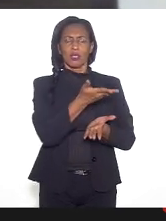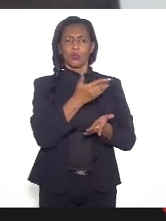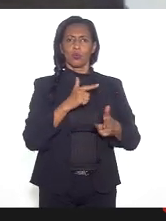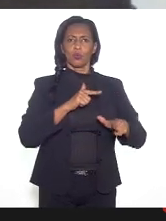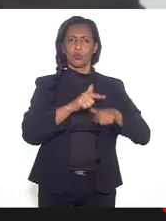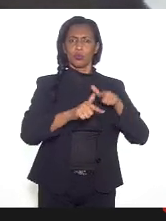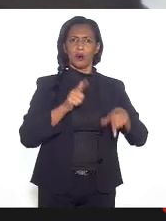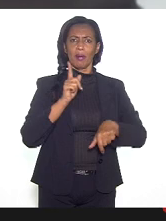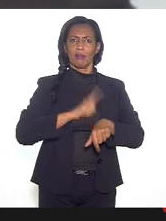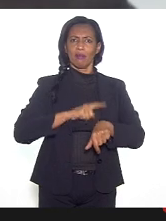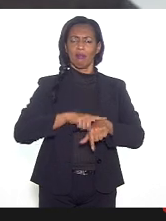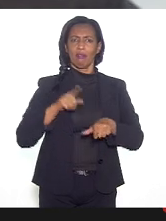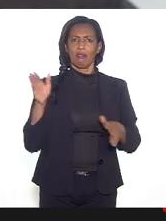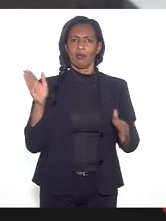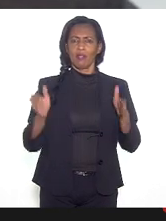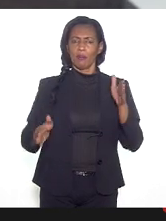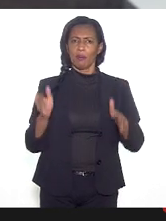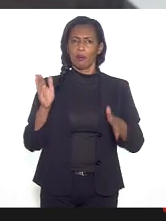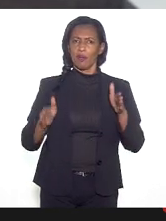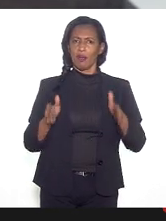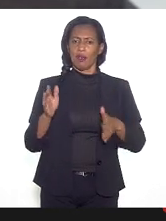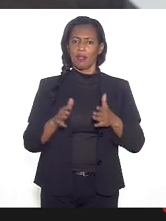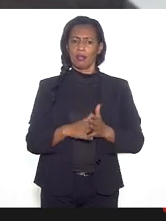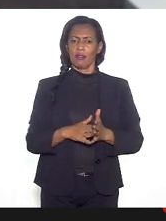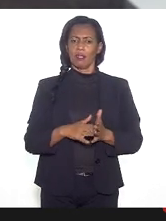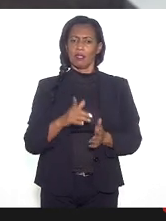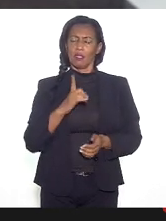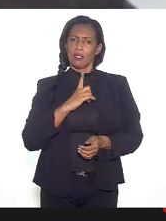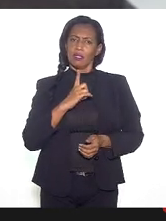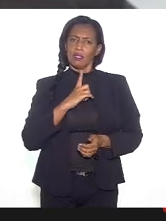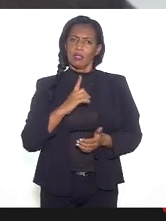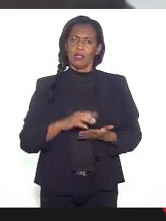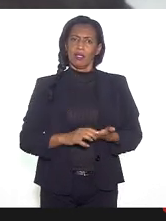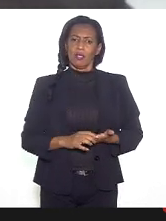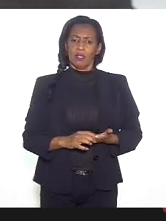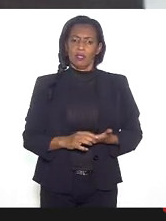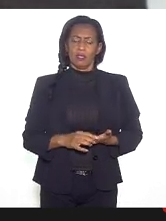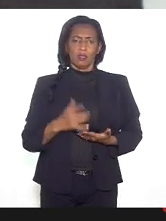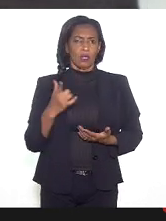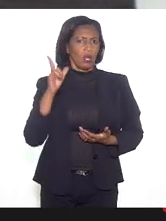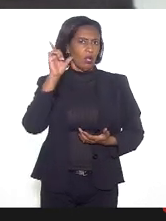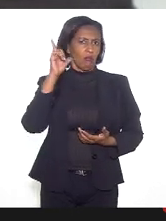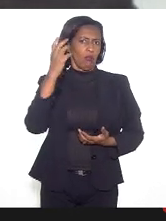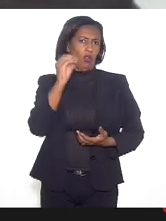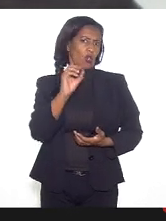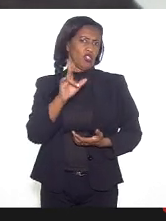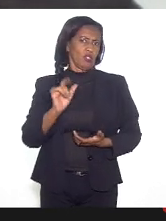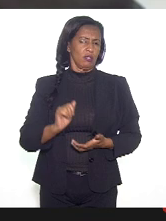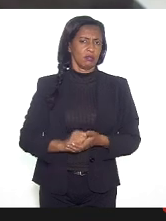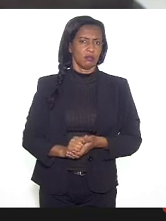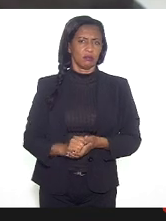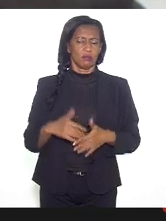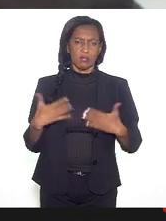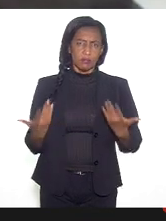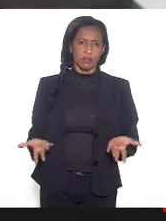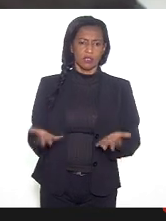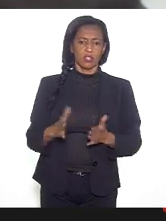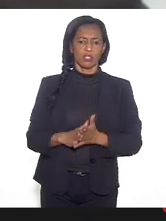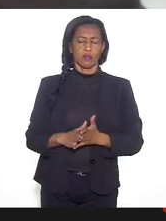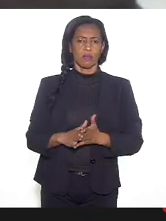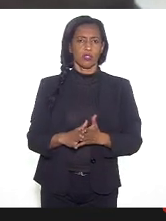serviço temporário ela tem uma lógica. Evidentemente